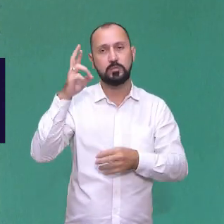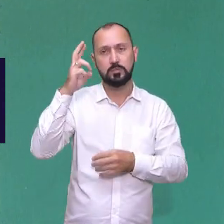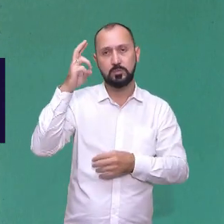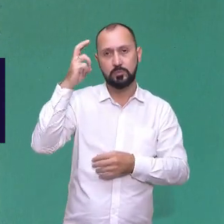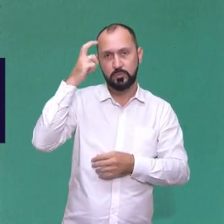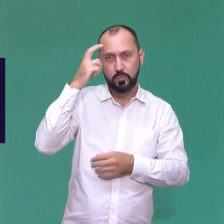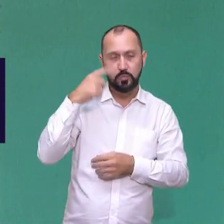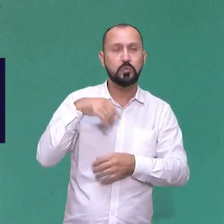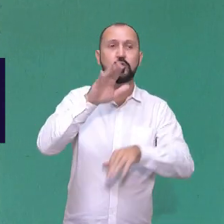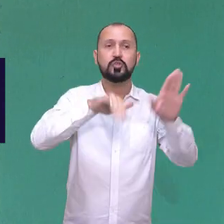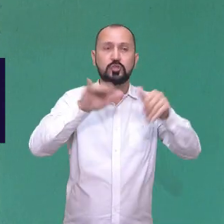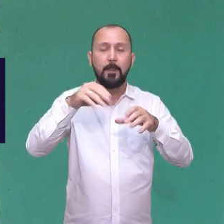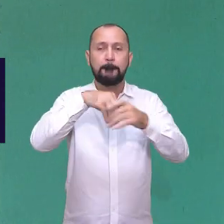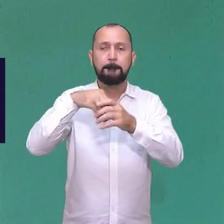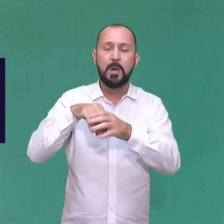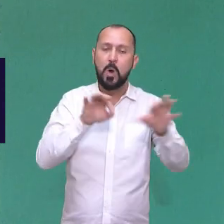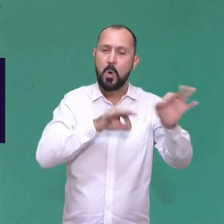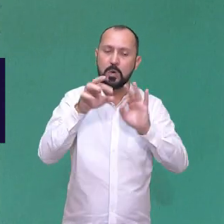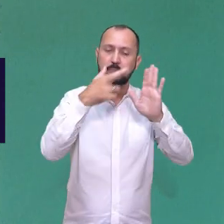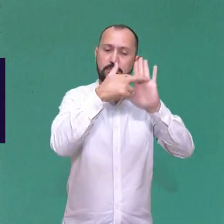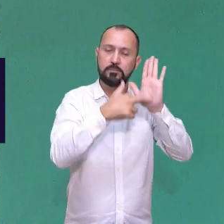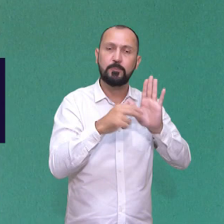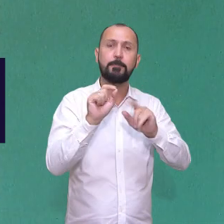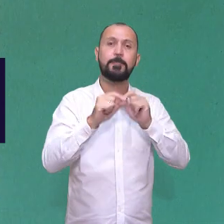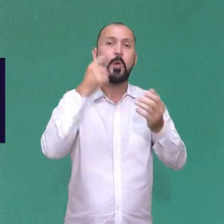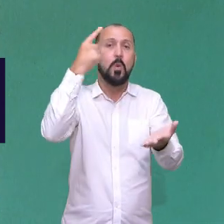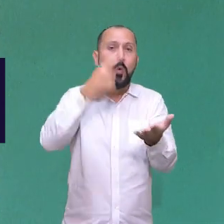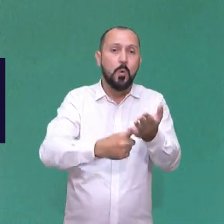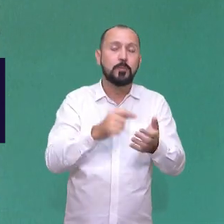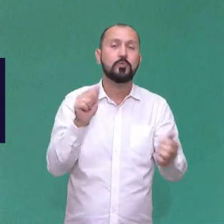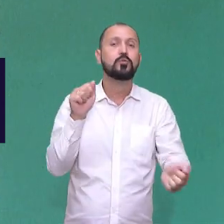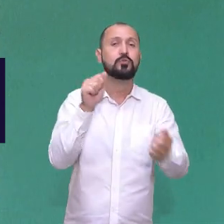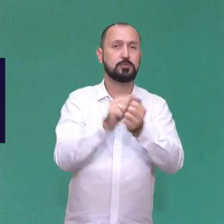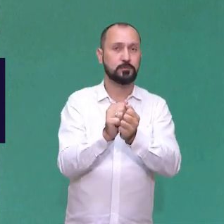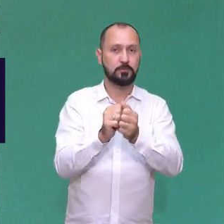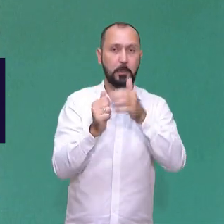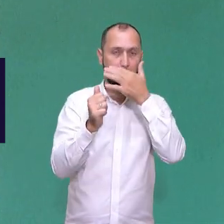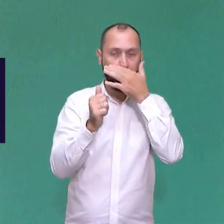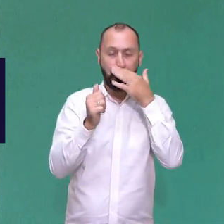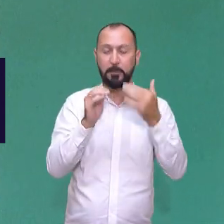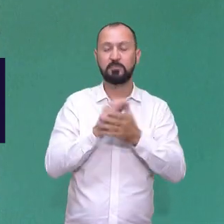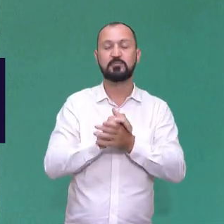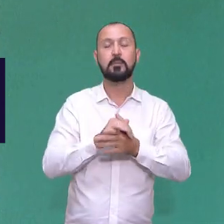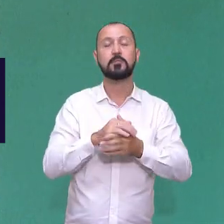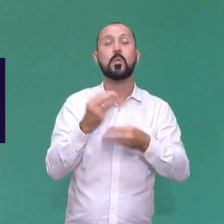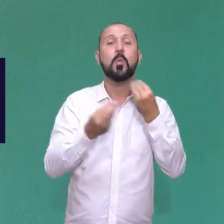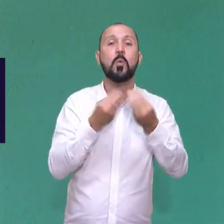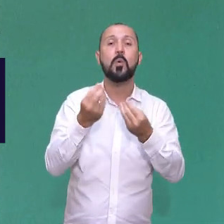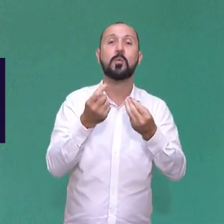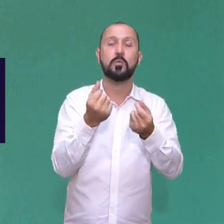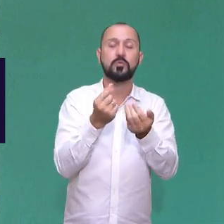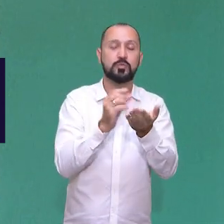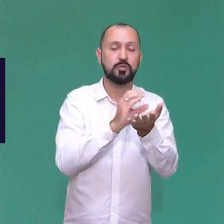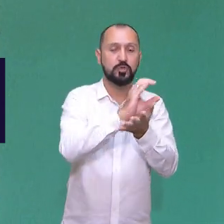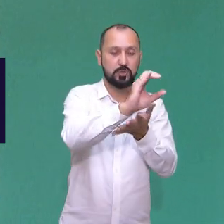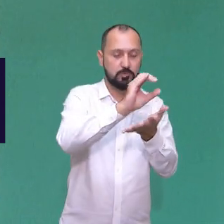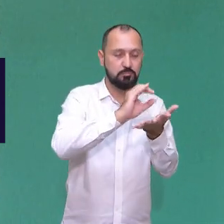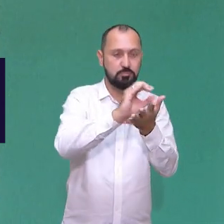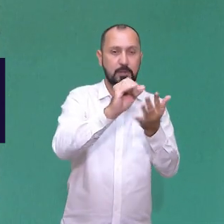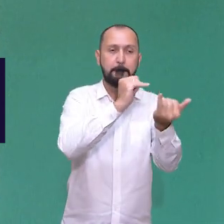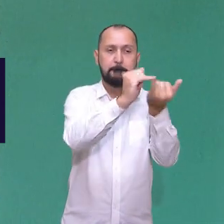precisa, na verdade, o setor de cultura do Estado chamar todos os segmentos, disciplinar isso, combinar com os